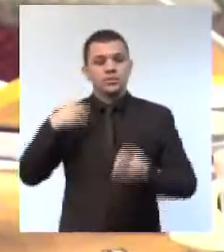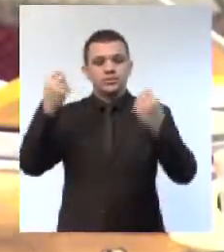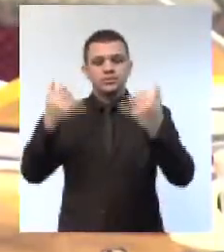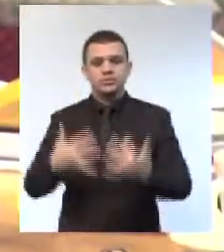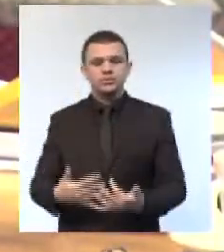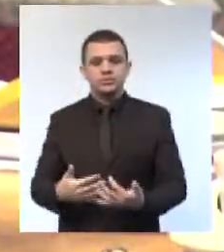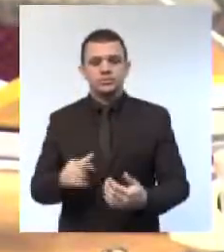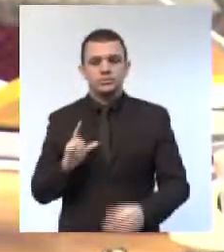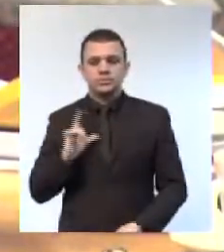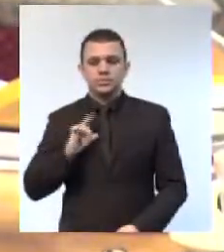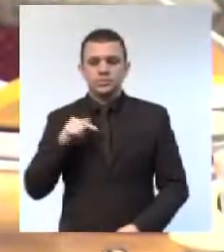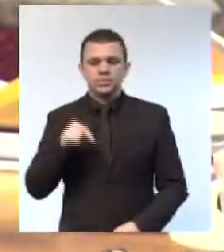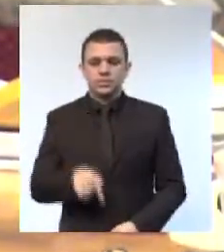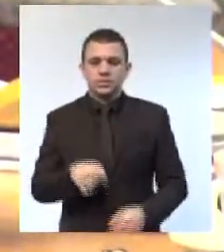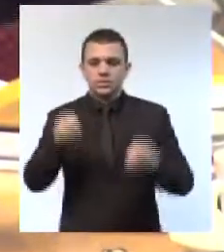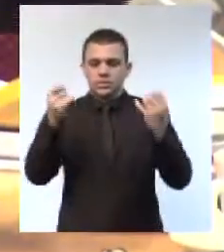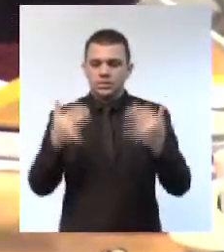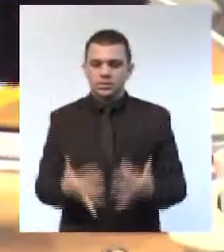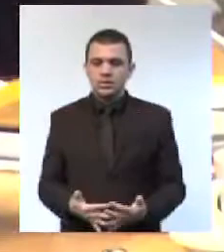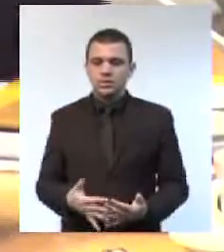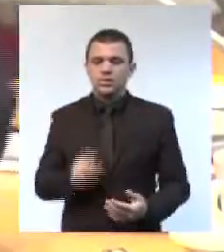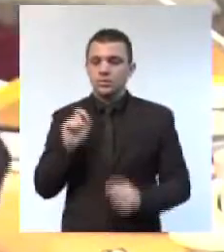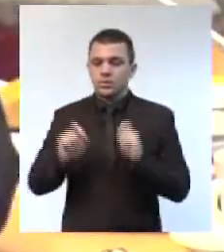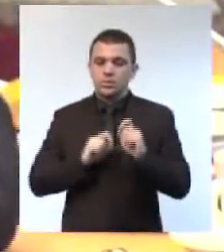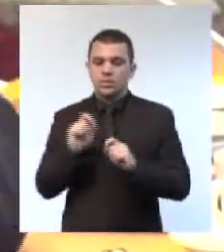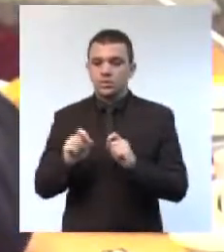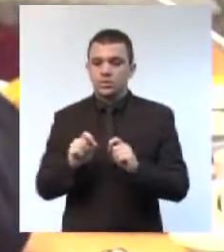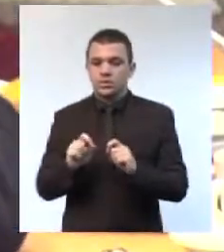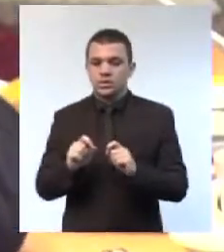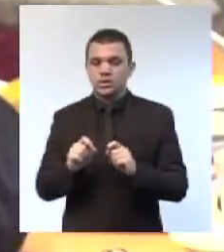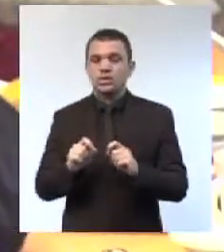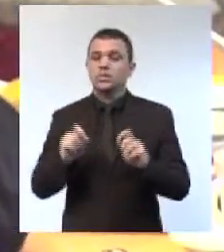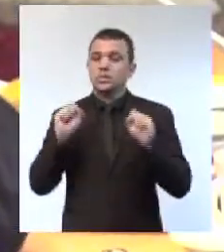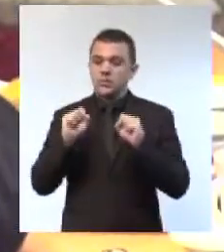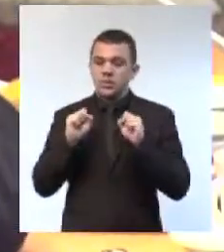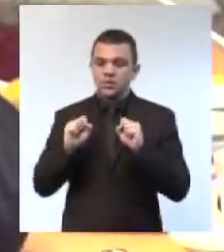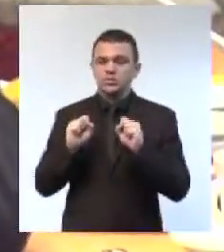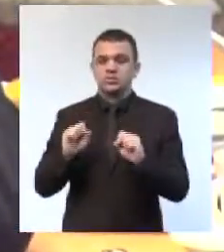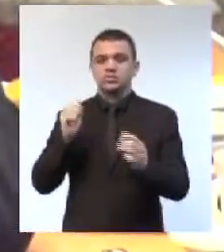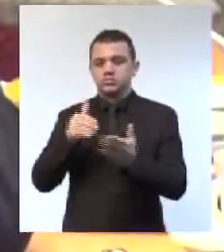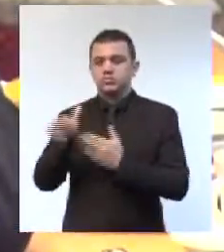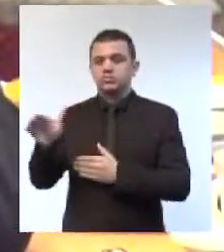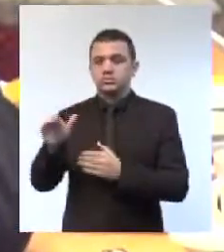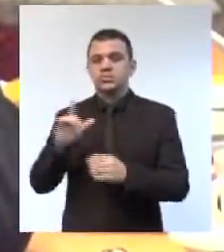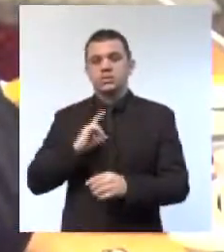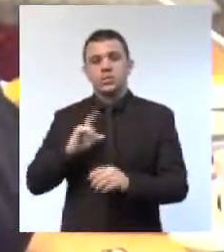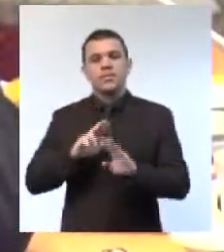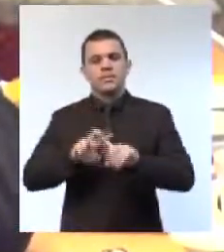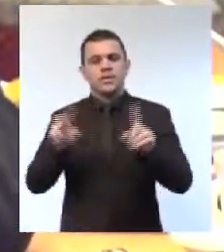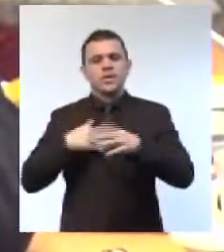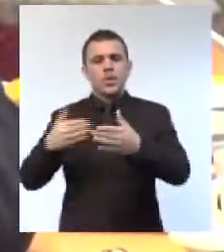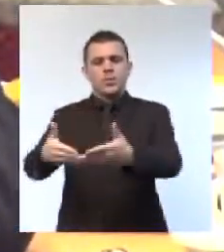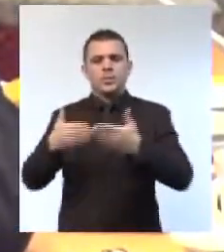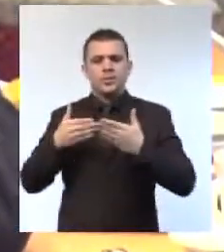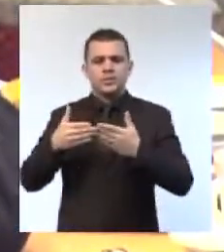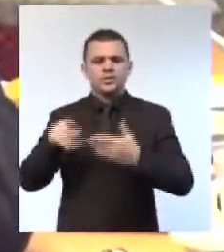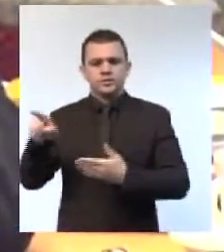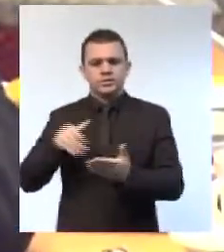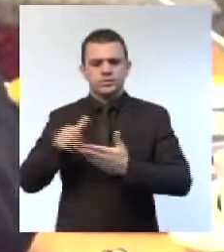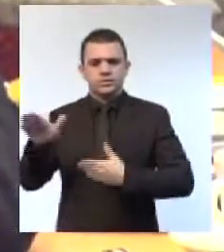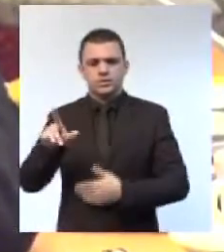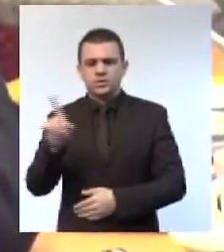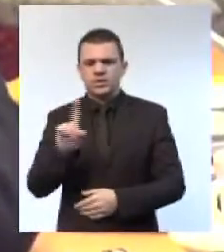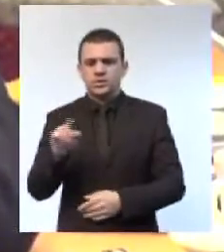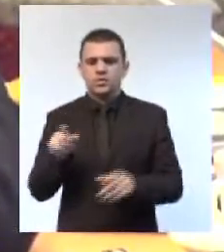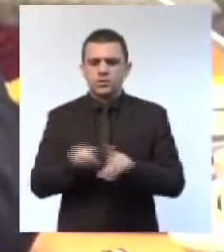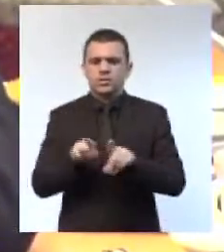foi que improbidade administrativa dá impeachment, mas eu não pedi o impeachment do governador, como agora eu não estou pedindo afastamento do governador. Eu estou